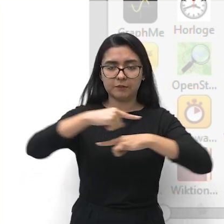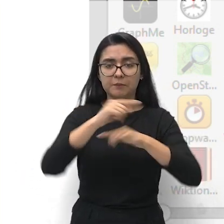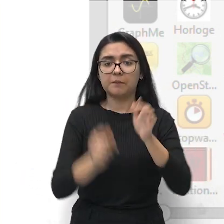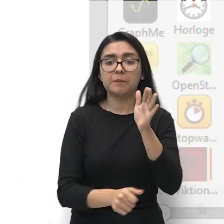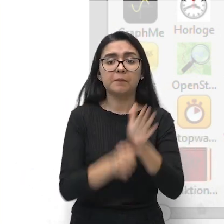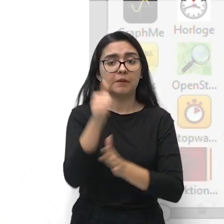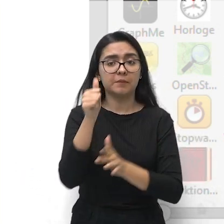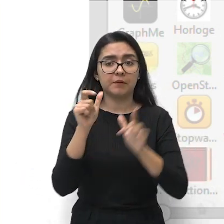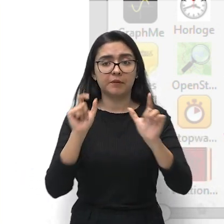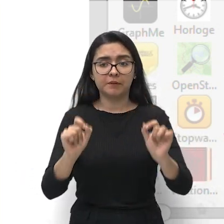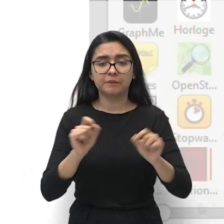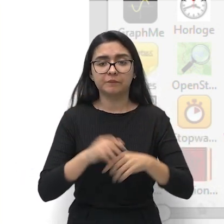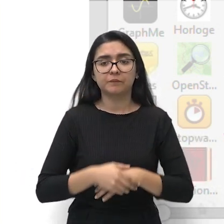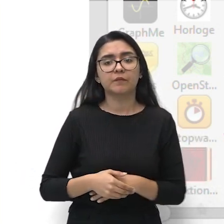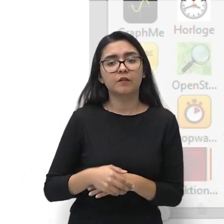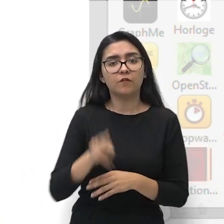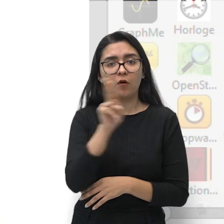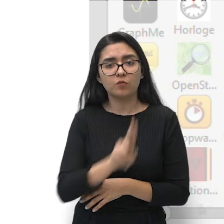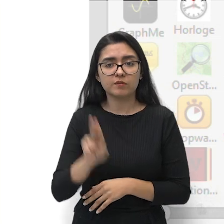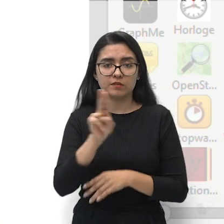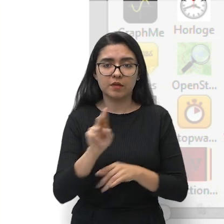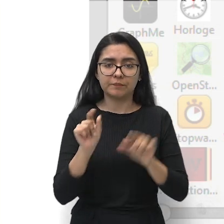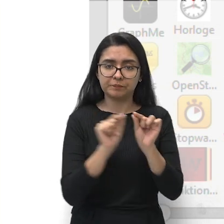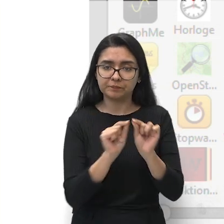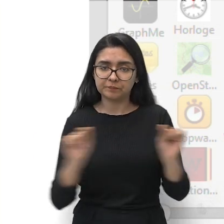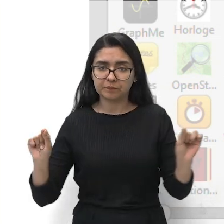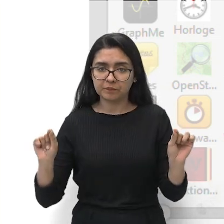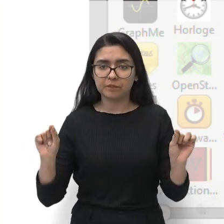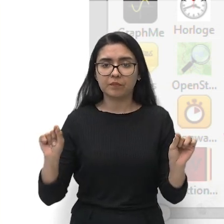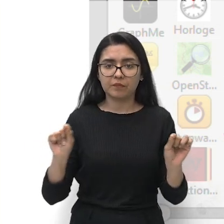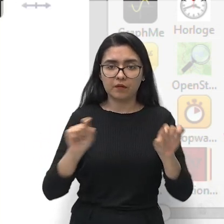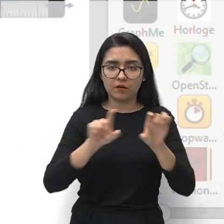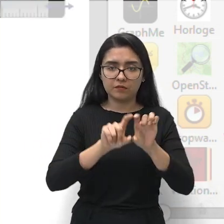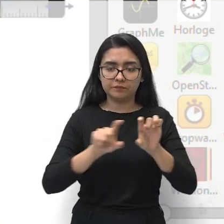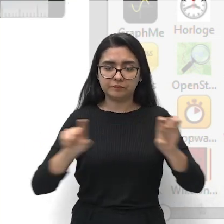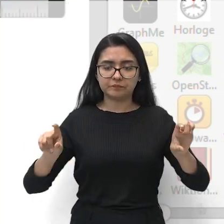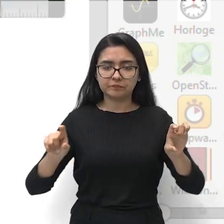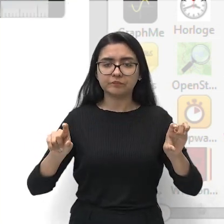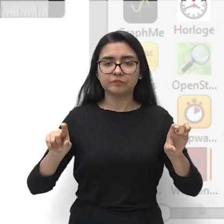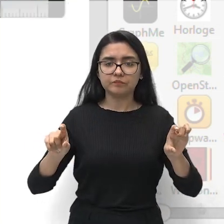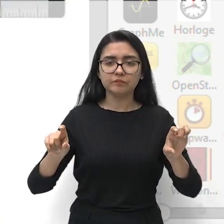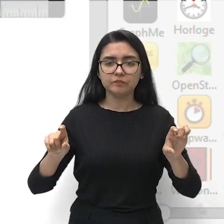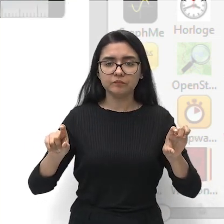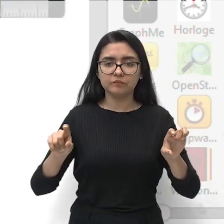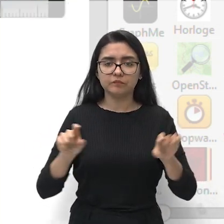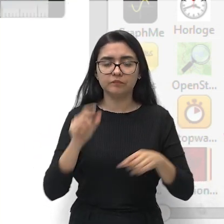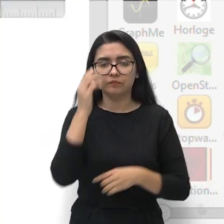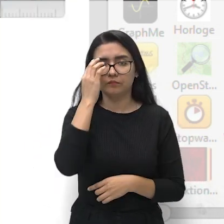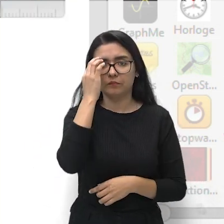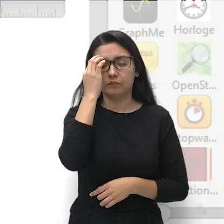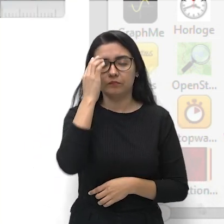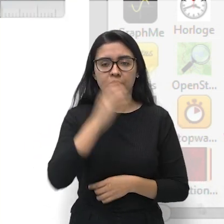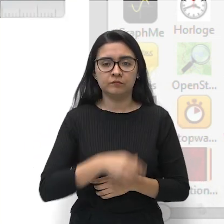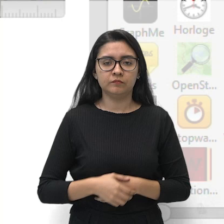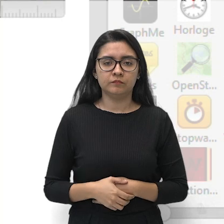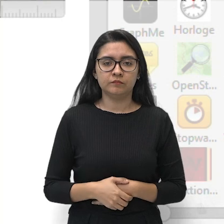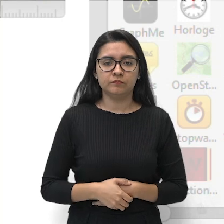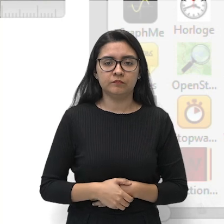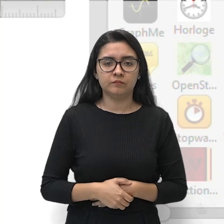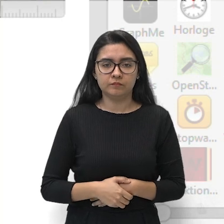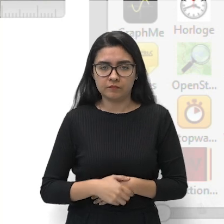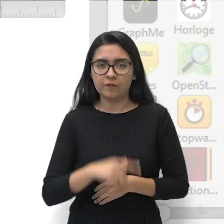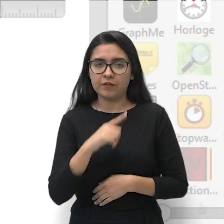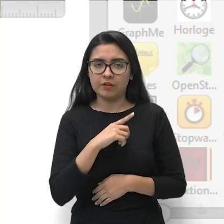primeiramente, vamos pegar a nossa régua e vamos aqui traçar uma